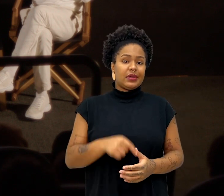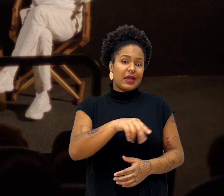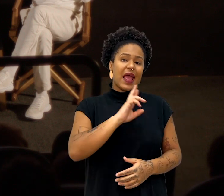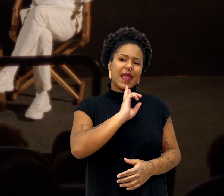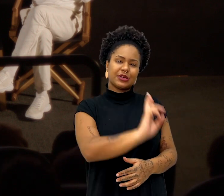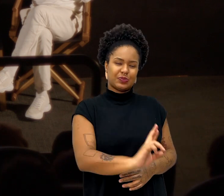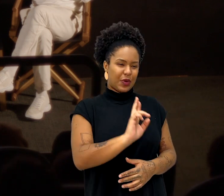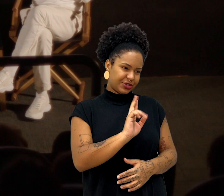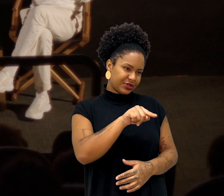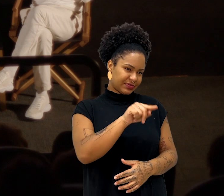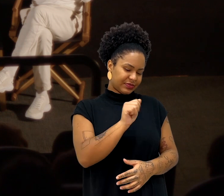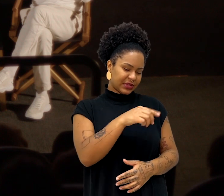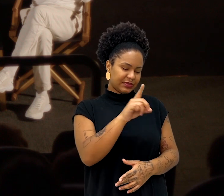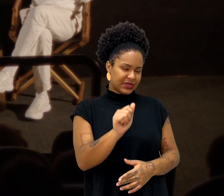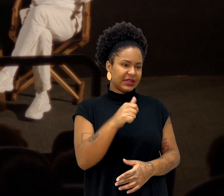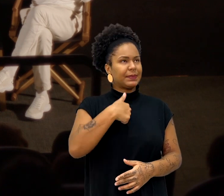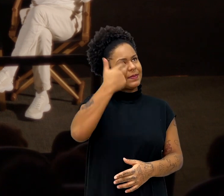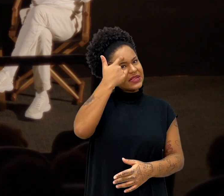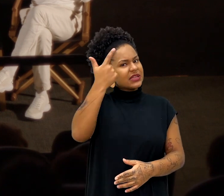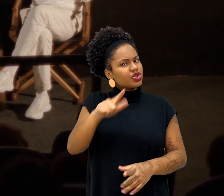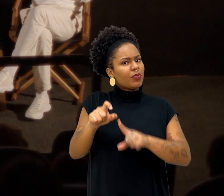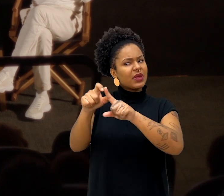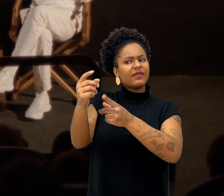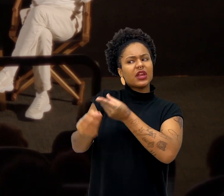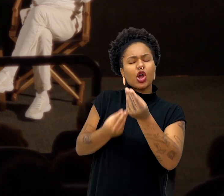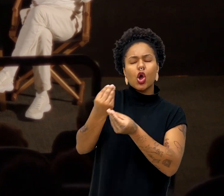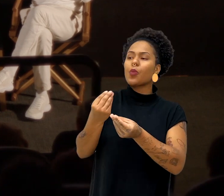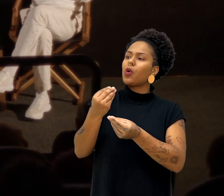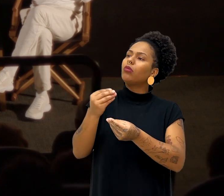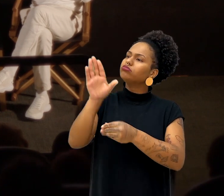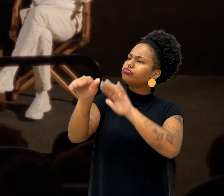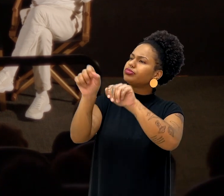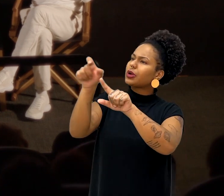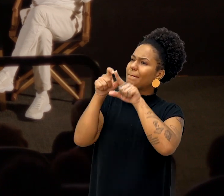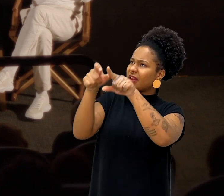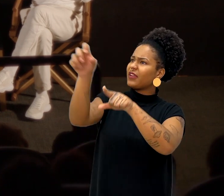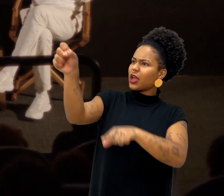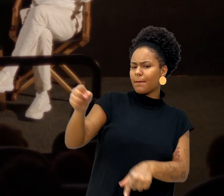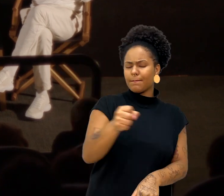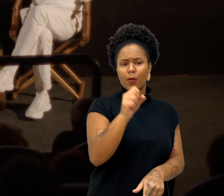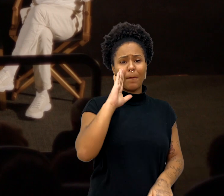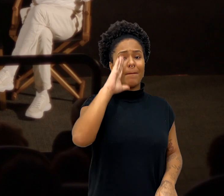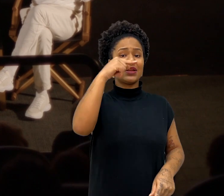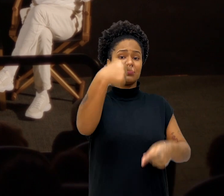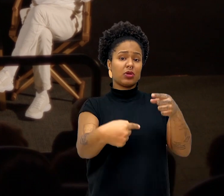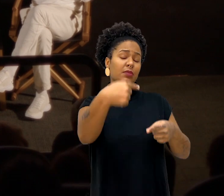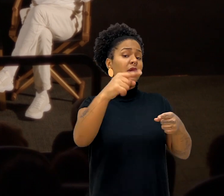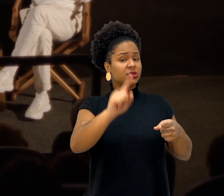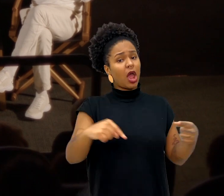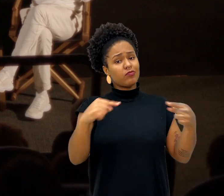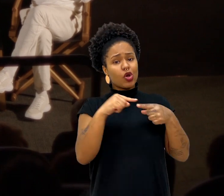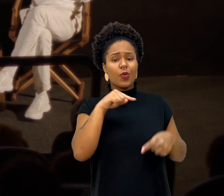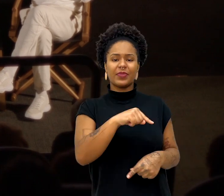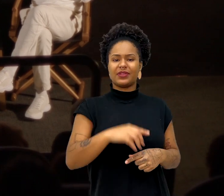essa resposta, Amanda, de repensar as periferias, de colocar a periferia como centralidade nos debates, é um